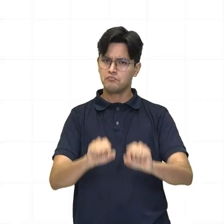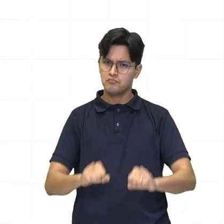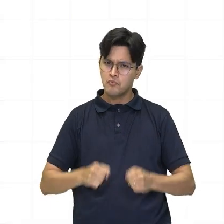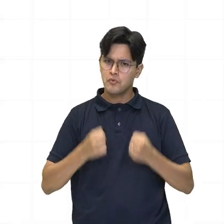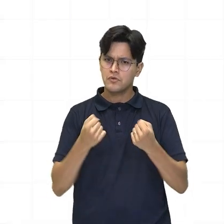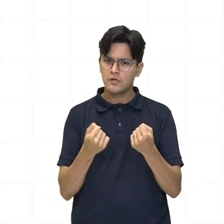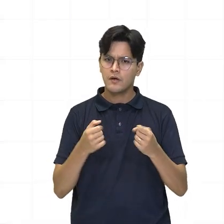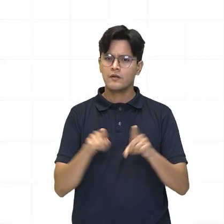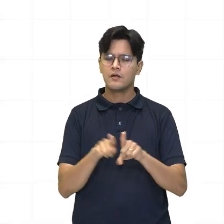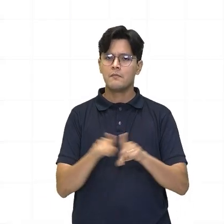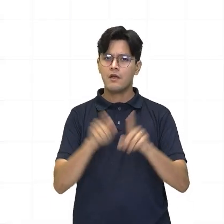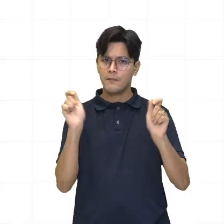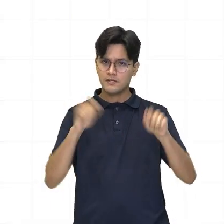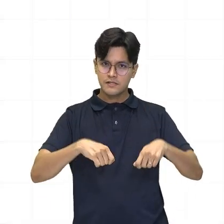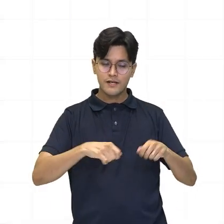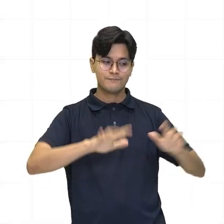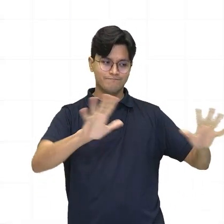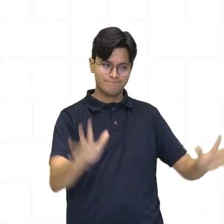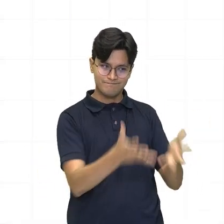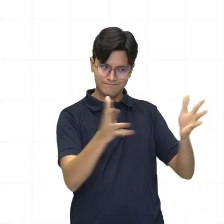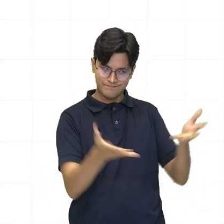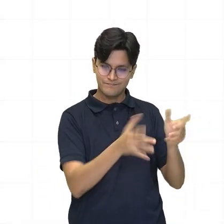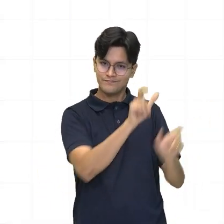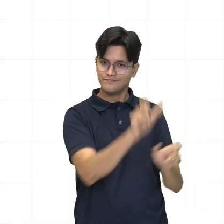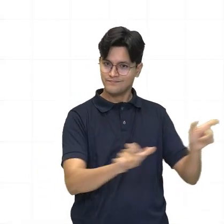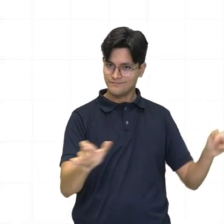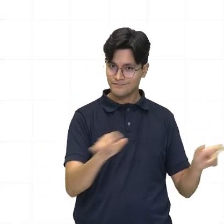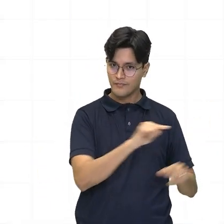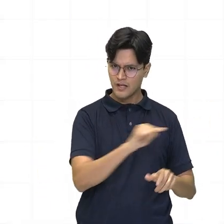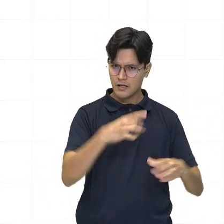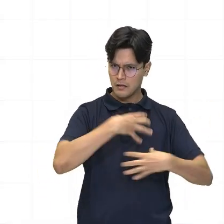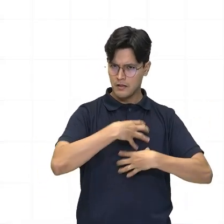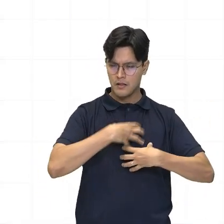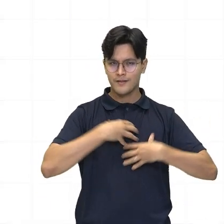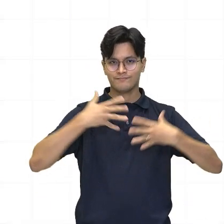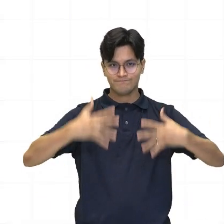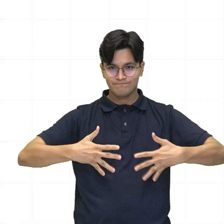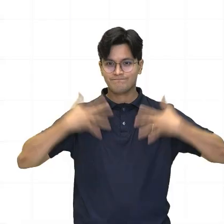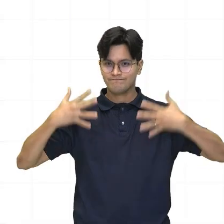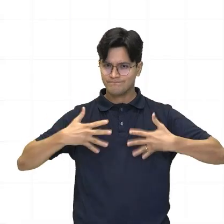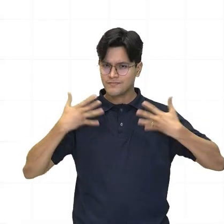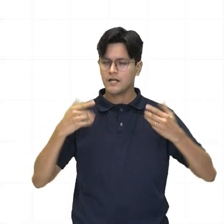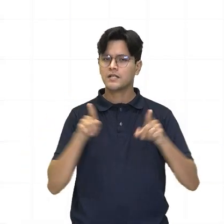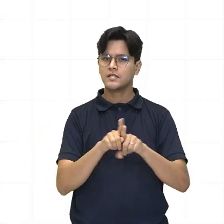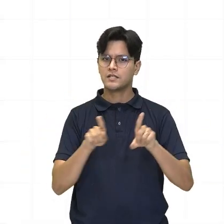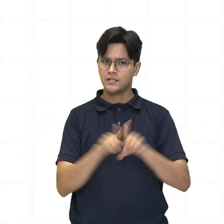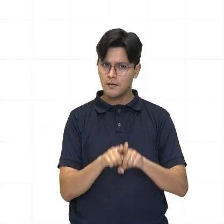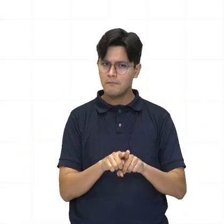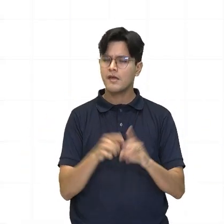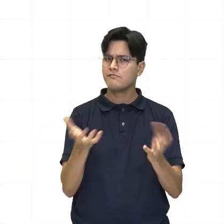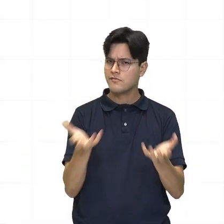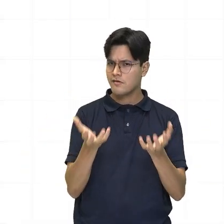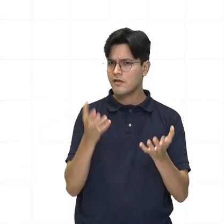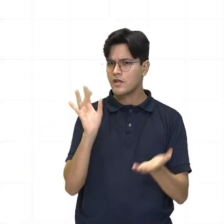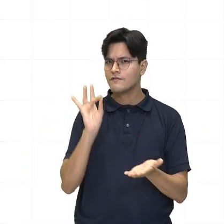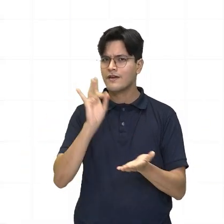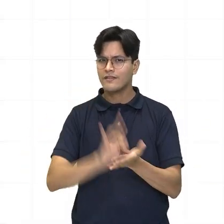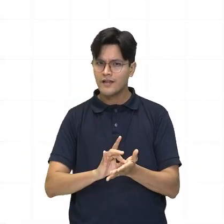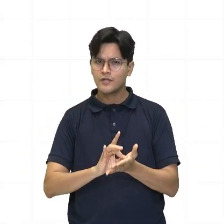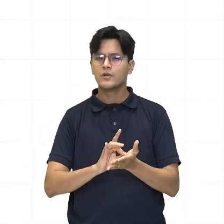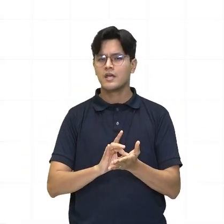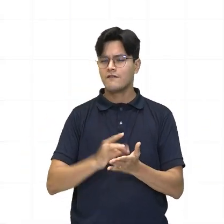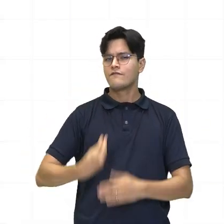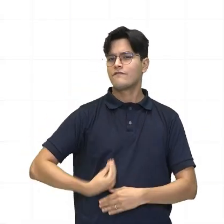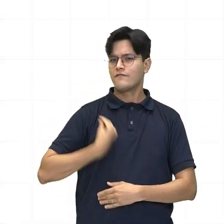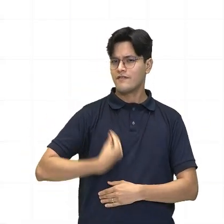que os adeptos se animem e se comprometam, assim, com a vida da comunidade religiosa.